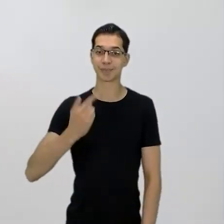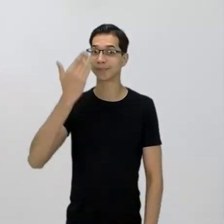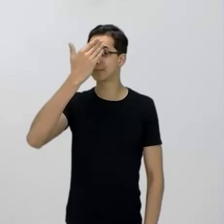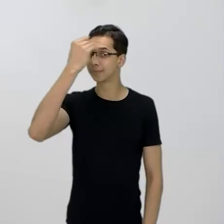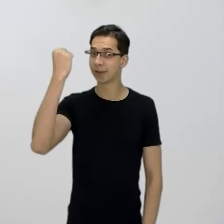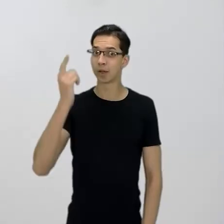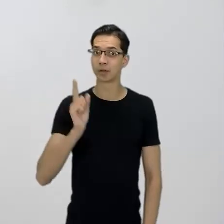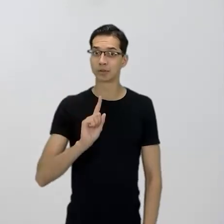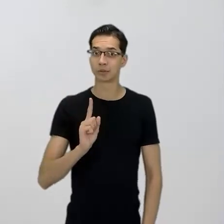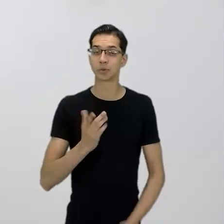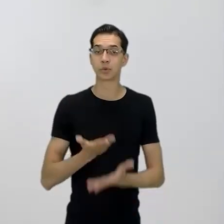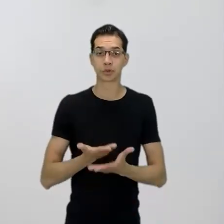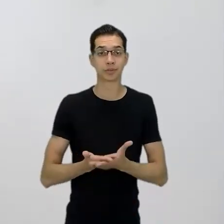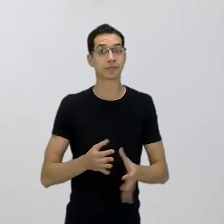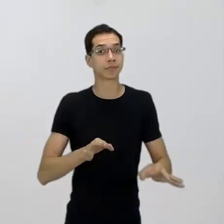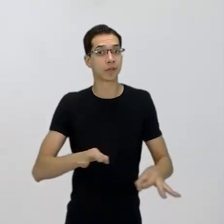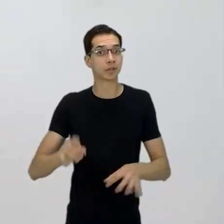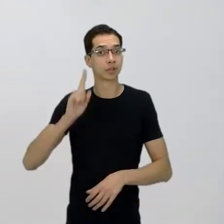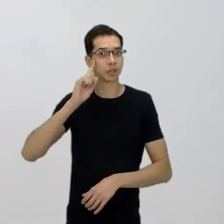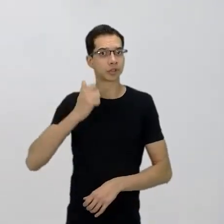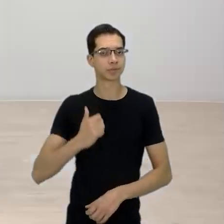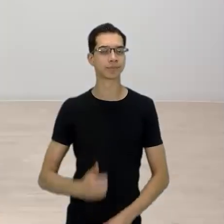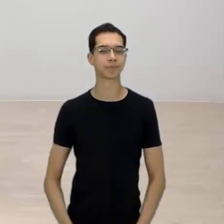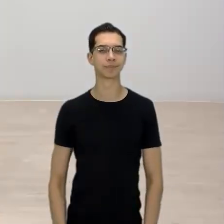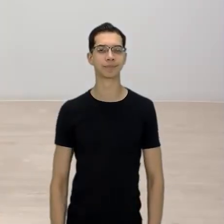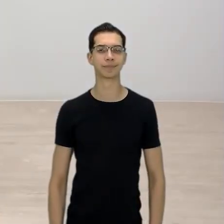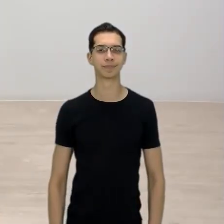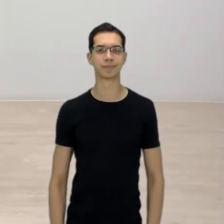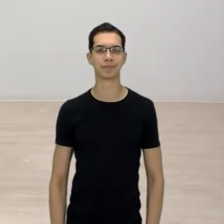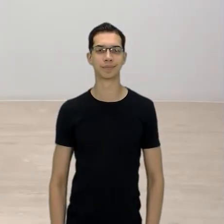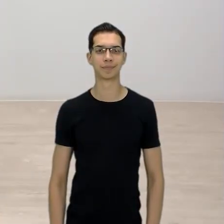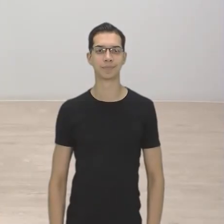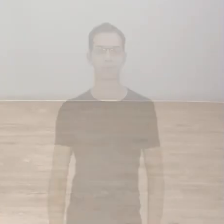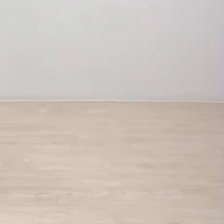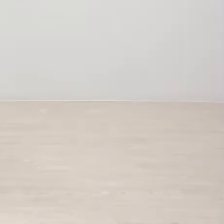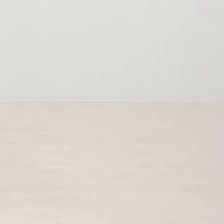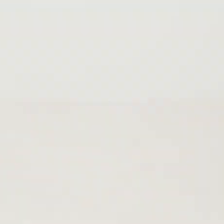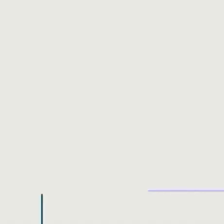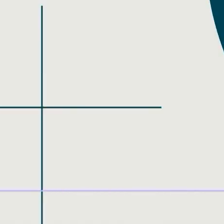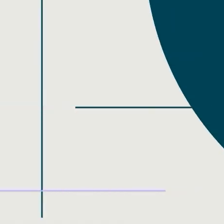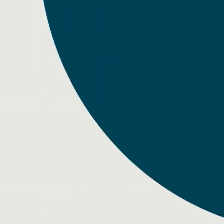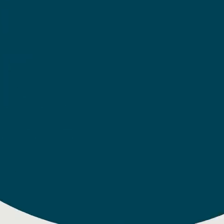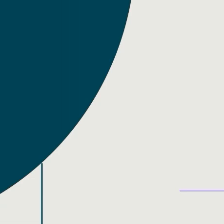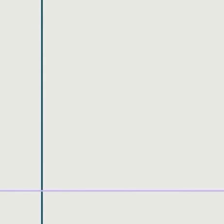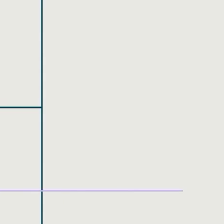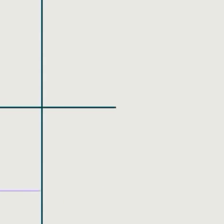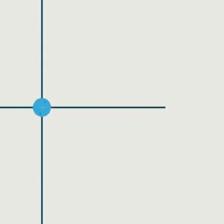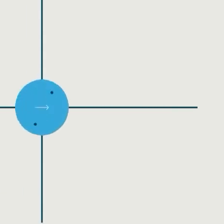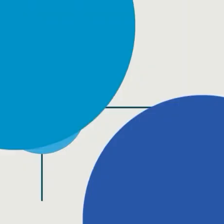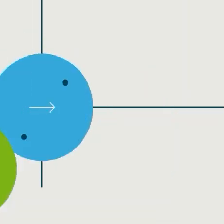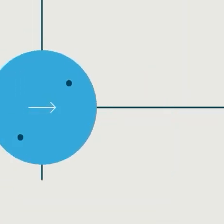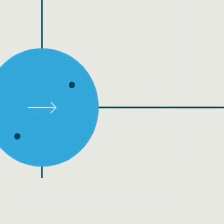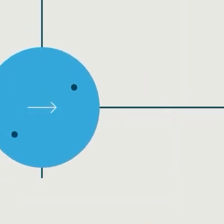esqueça, estudos em dia. Até a próxima.